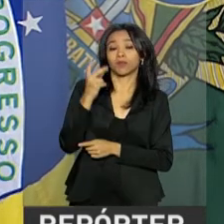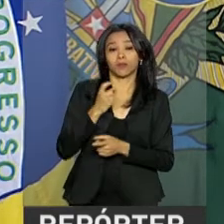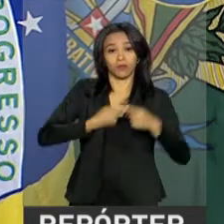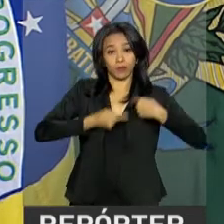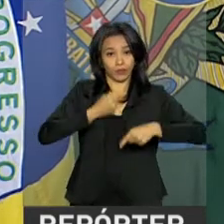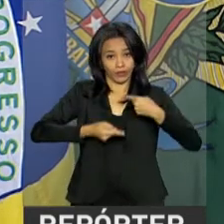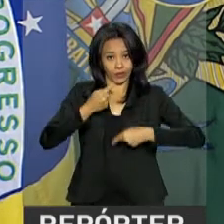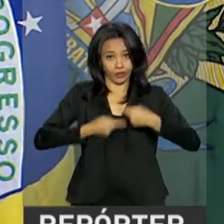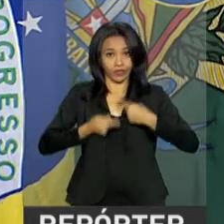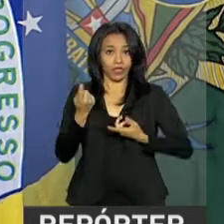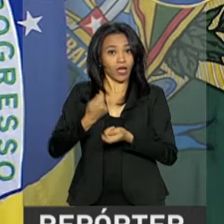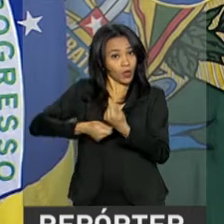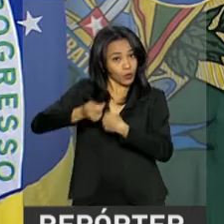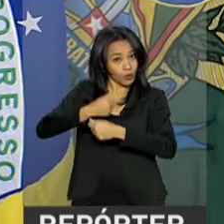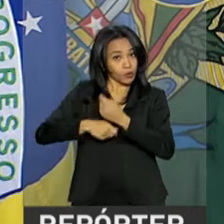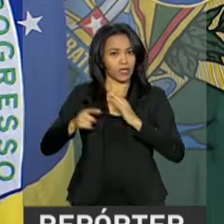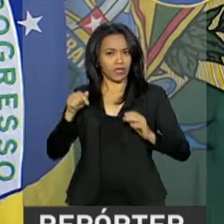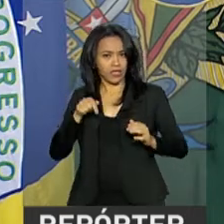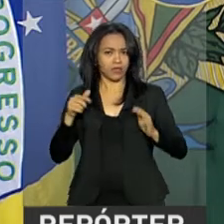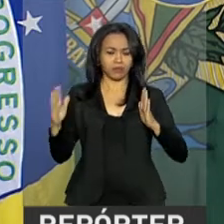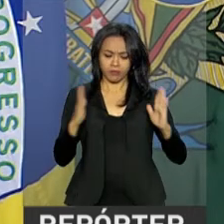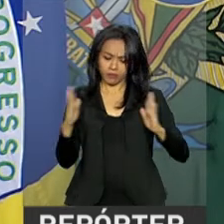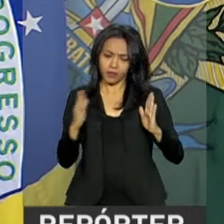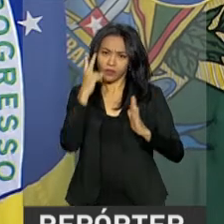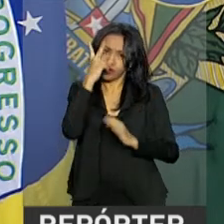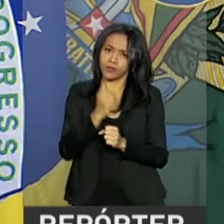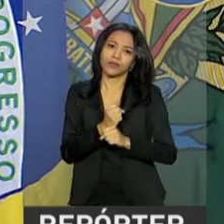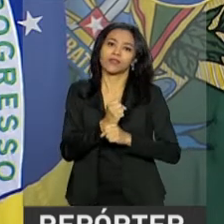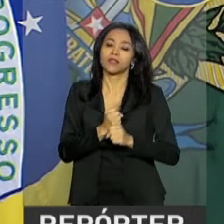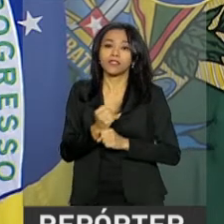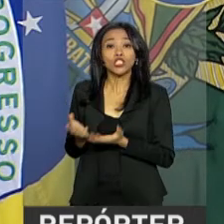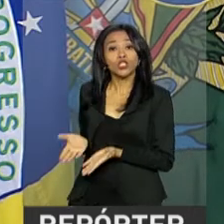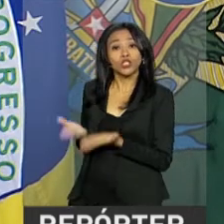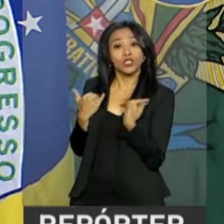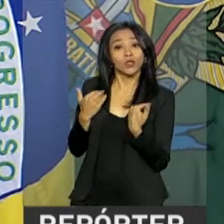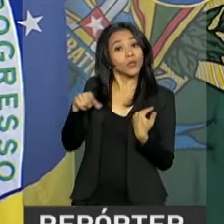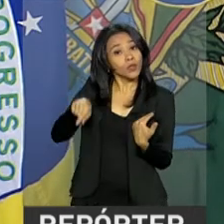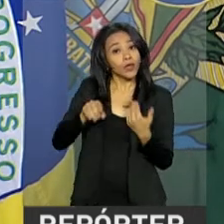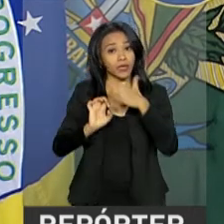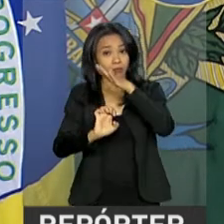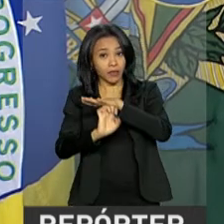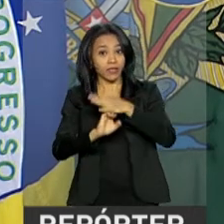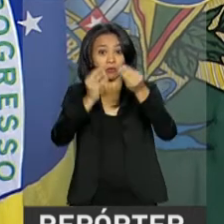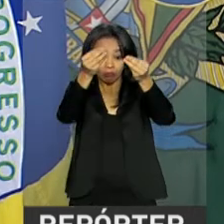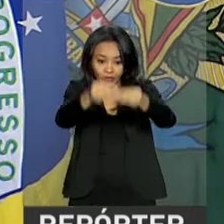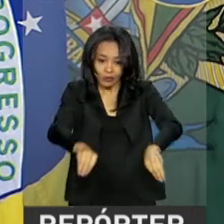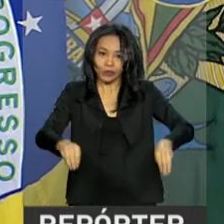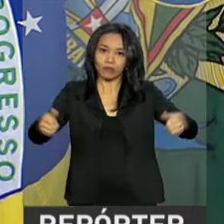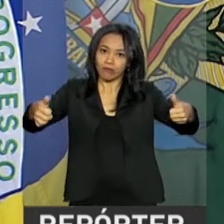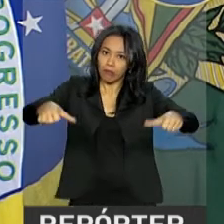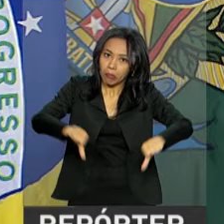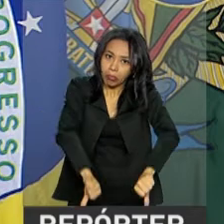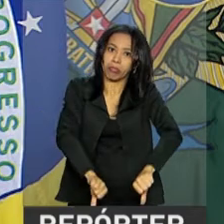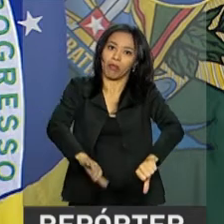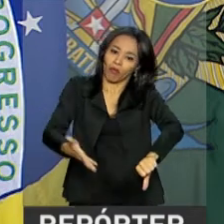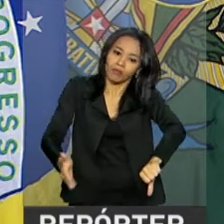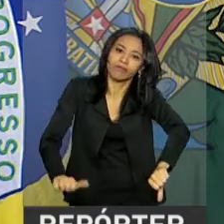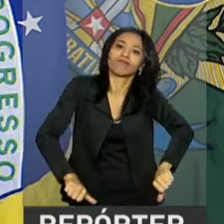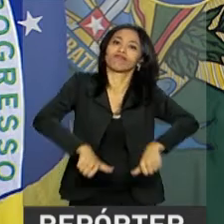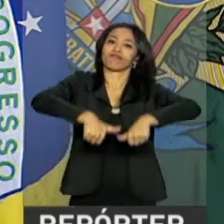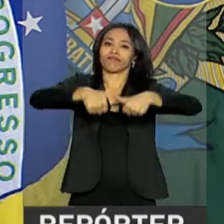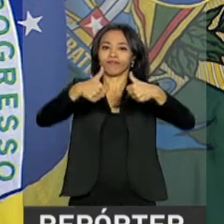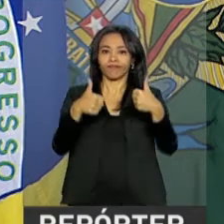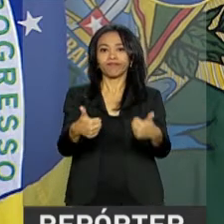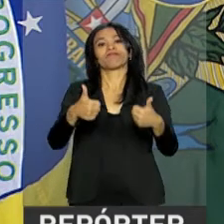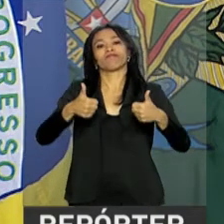que nestes dois anos retirou a empresa do prejuízo ea trouxe novamente